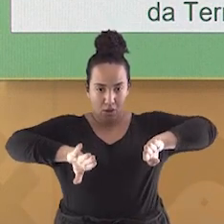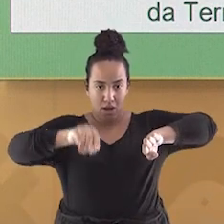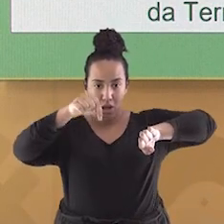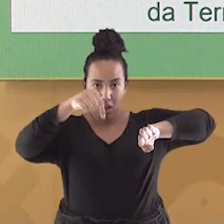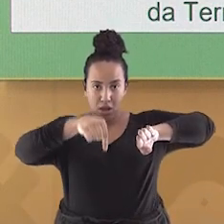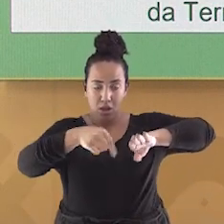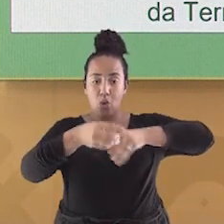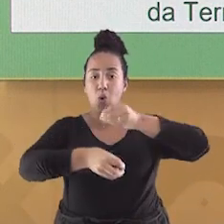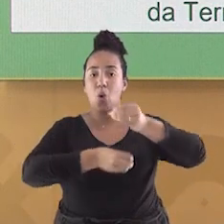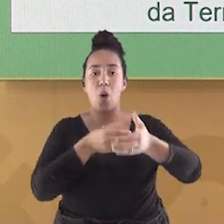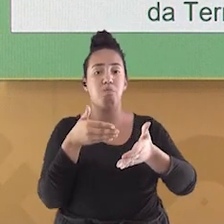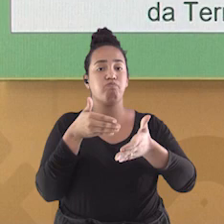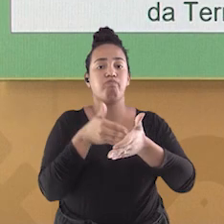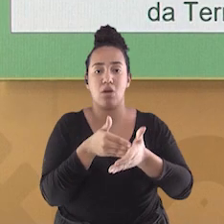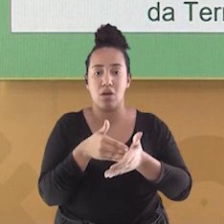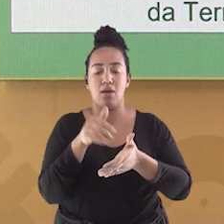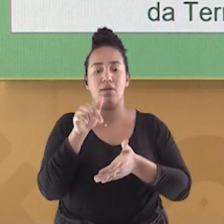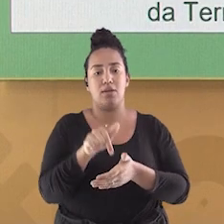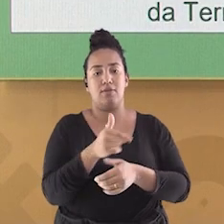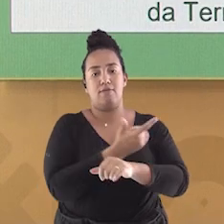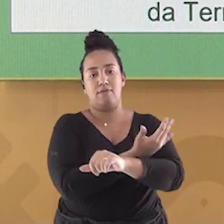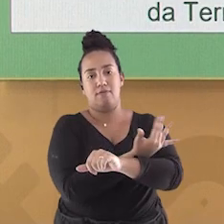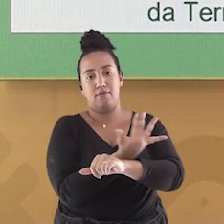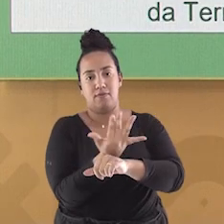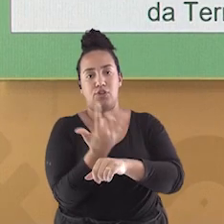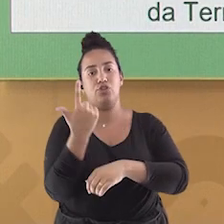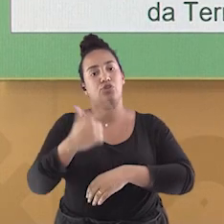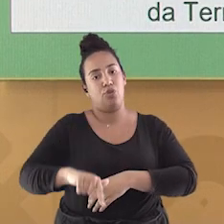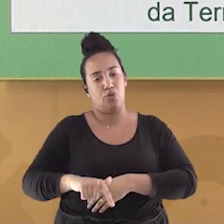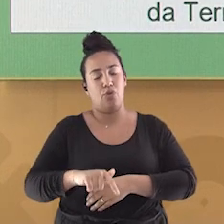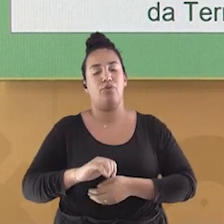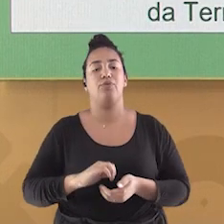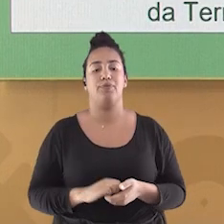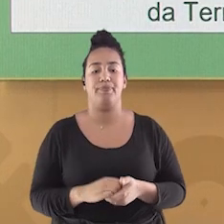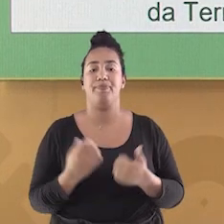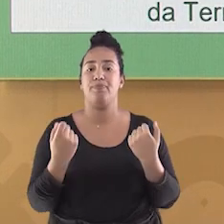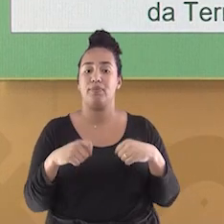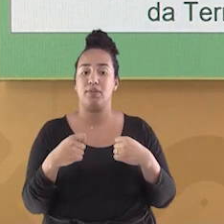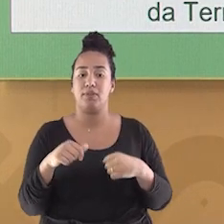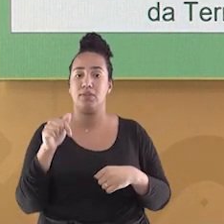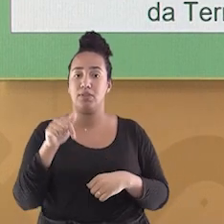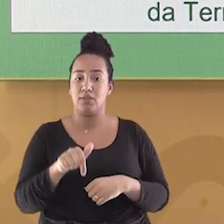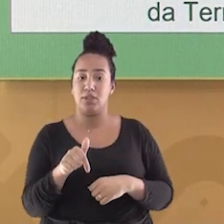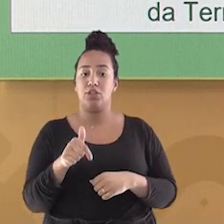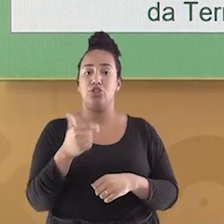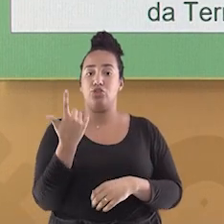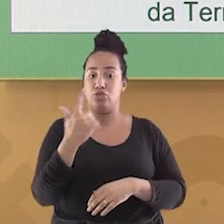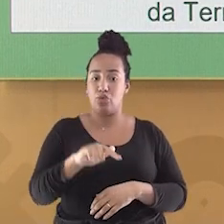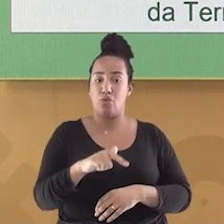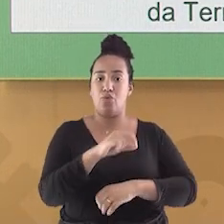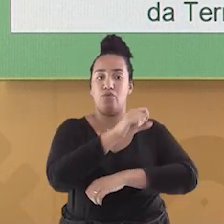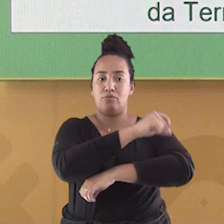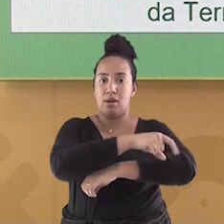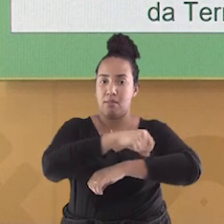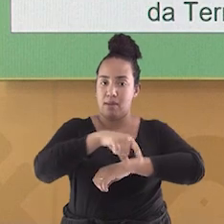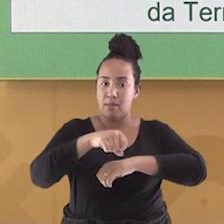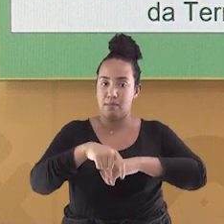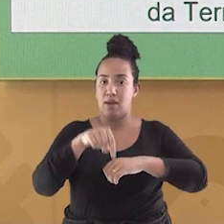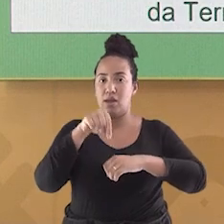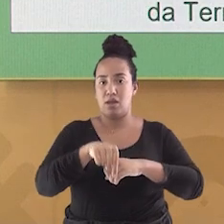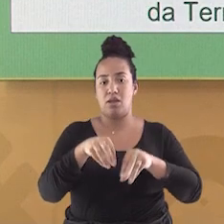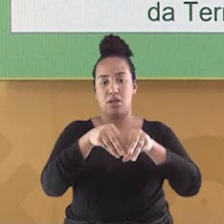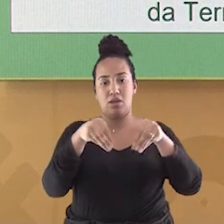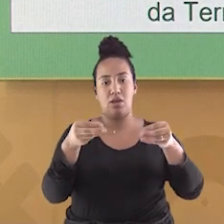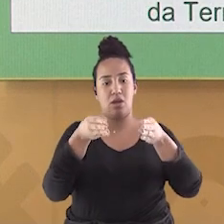com vegetação e reflorestamento. Fazer uma espécie de estanque, revertendo essa